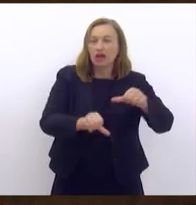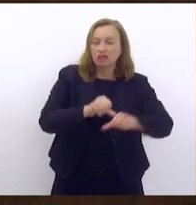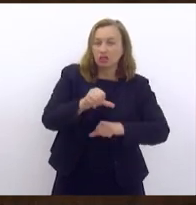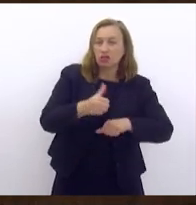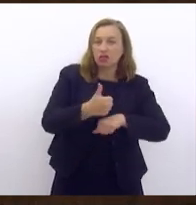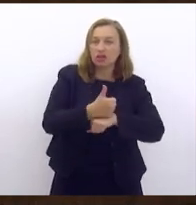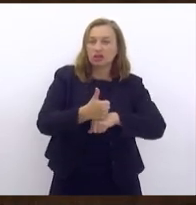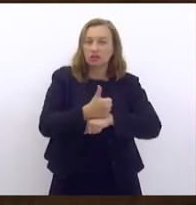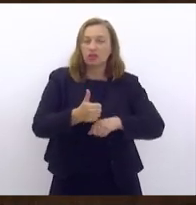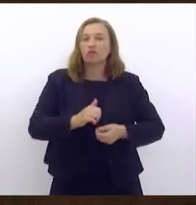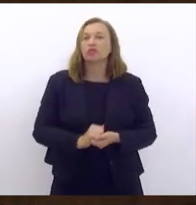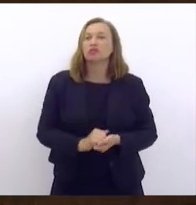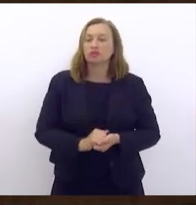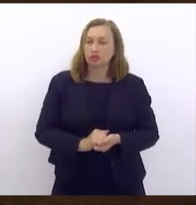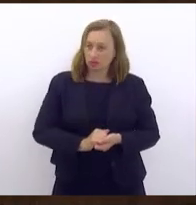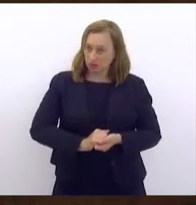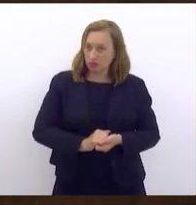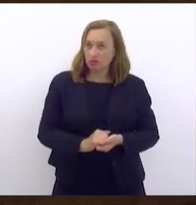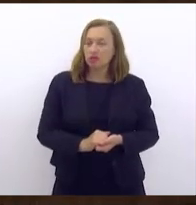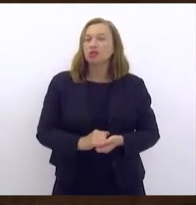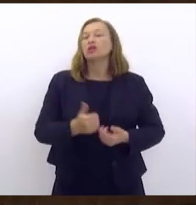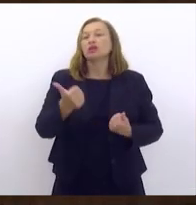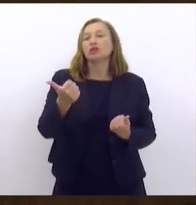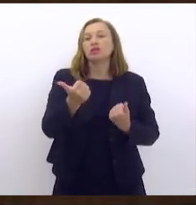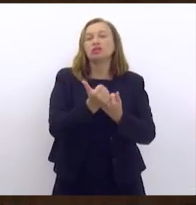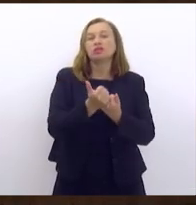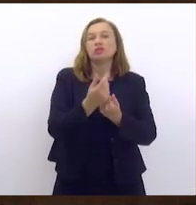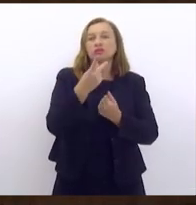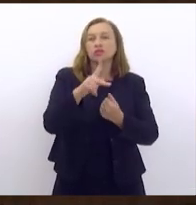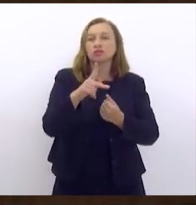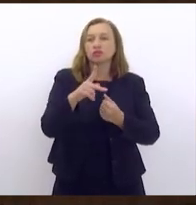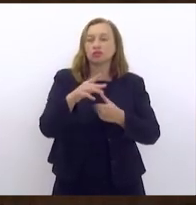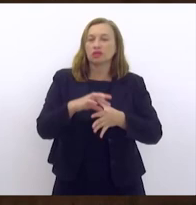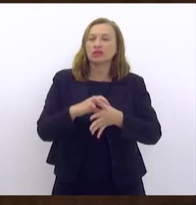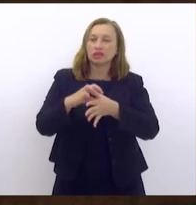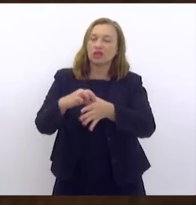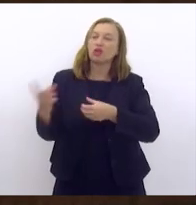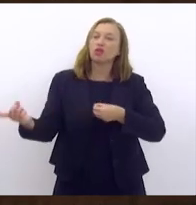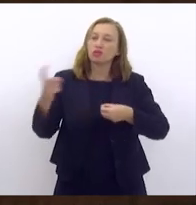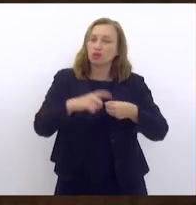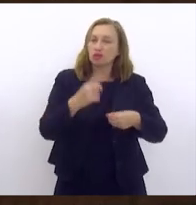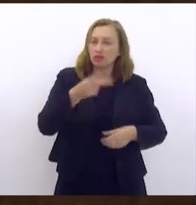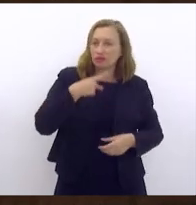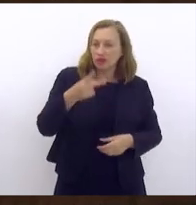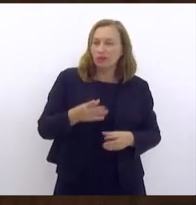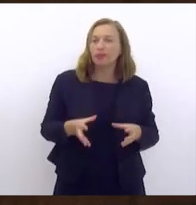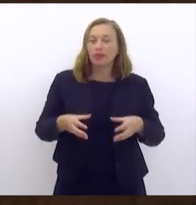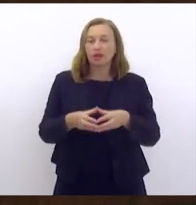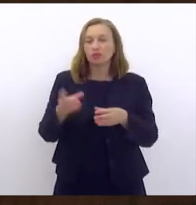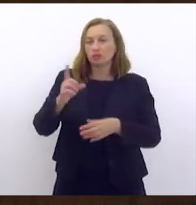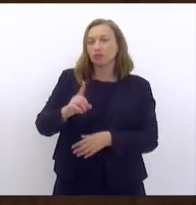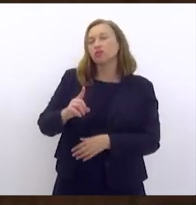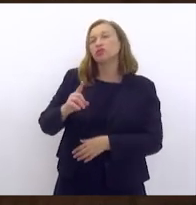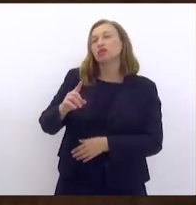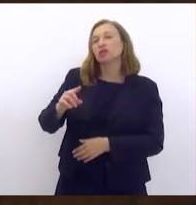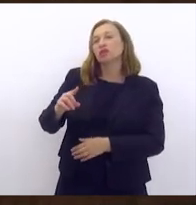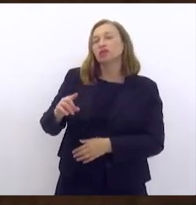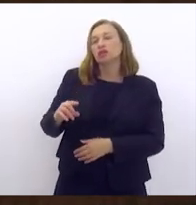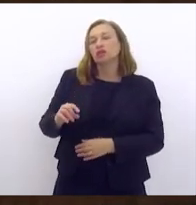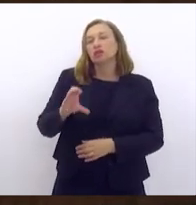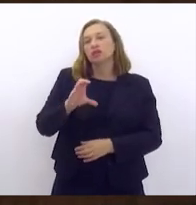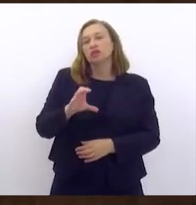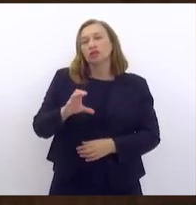sua carreira. Então, contando com a sua liderança, eu volto aqui a dizer que a Comissão de Servidores Públicos